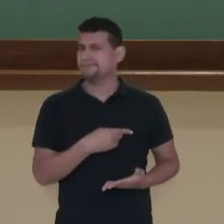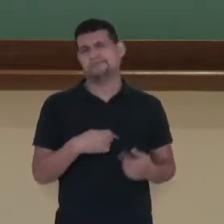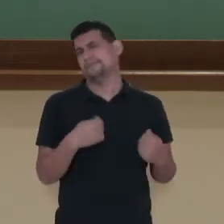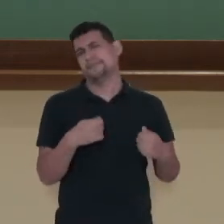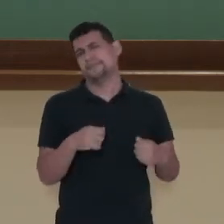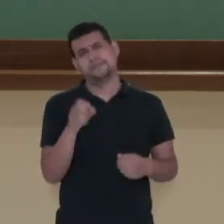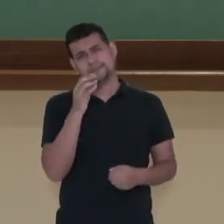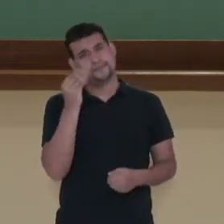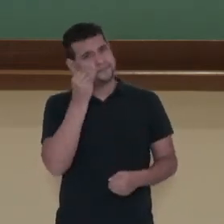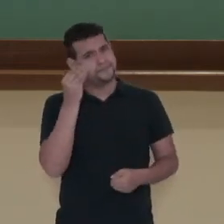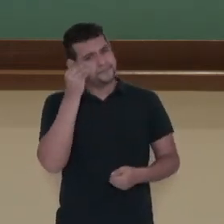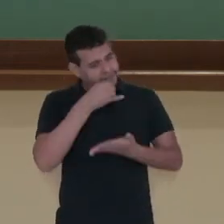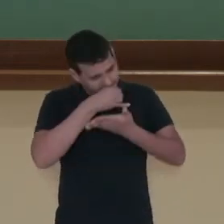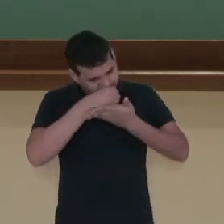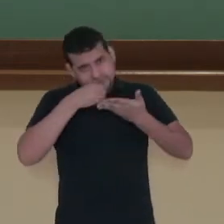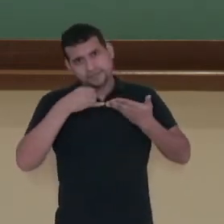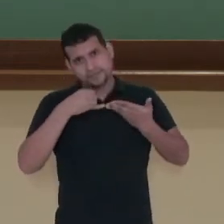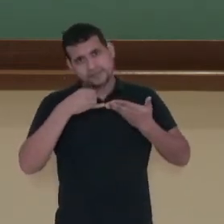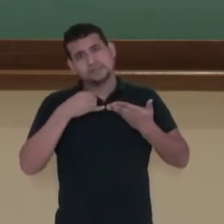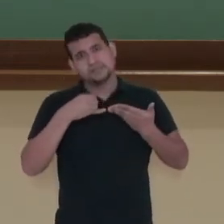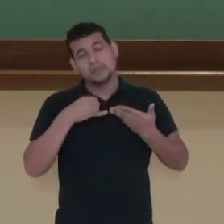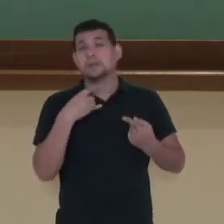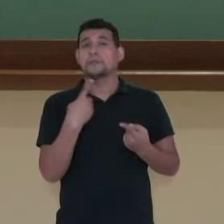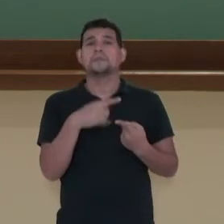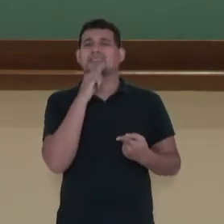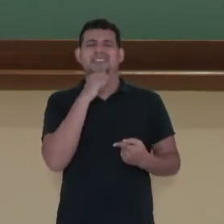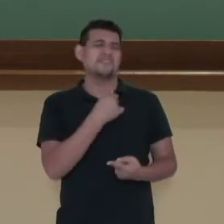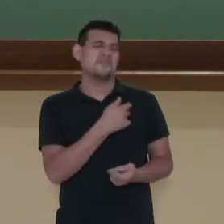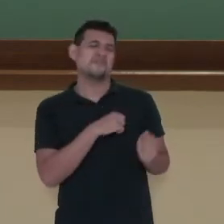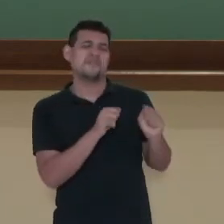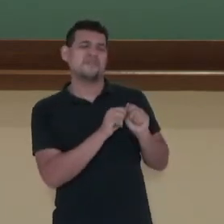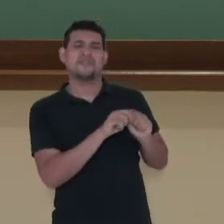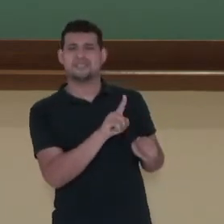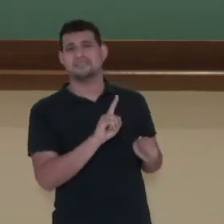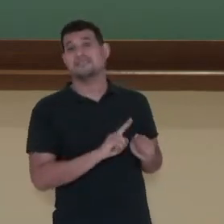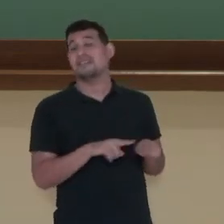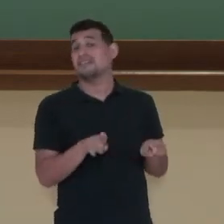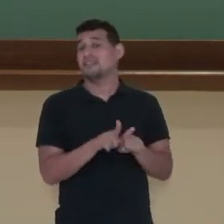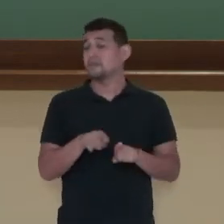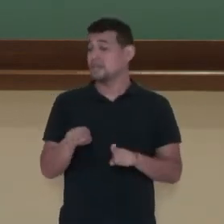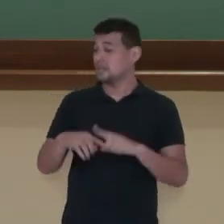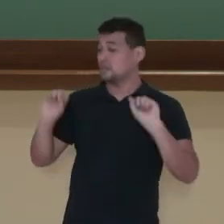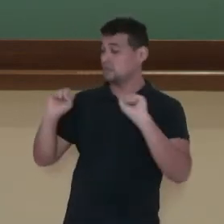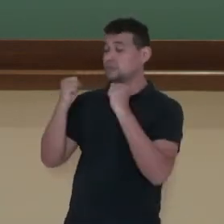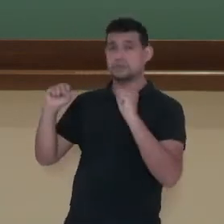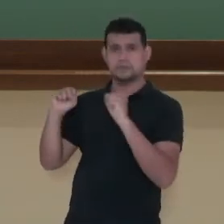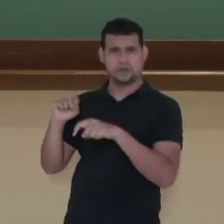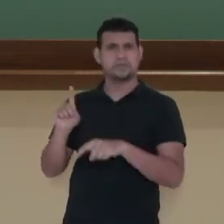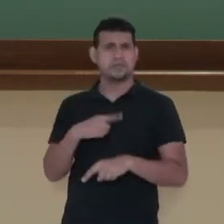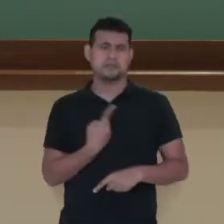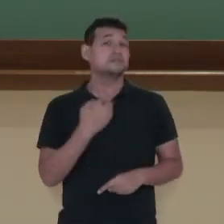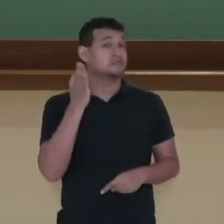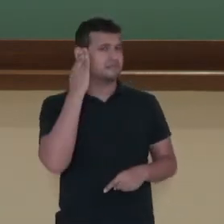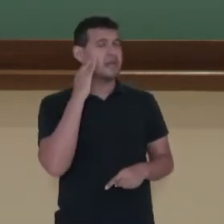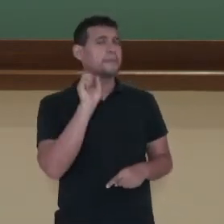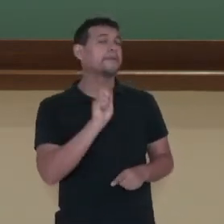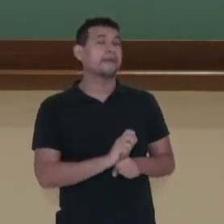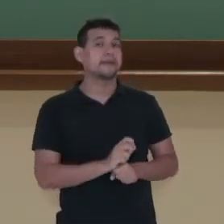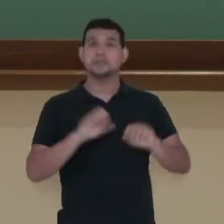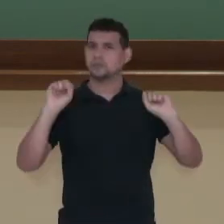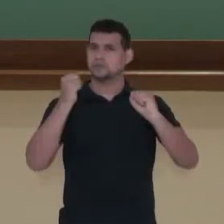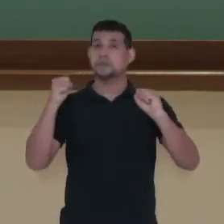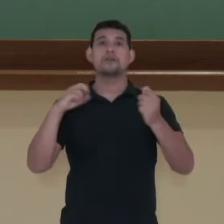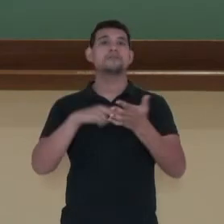preciso fazer isso, né? Eu sei que não é bom para mim, então eu não vou fazer. E aqui no esporte, nós sabemos que os esportes, eles